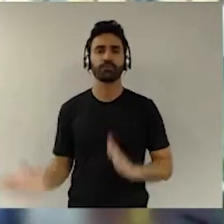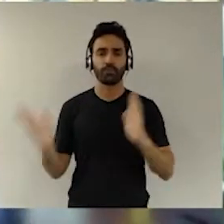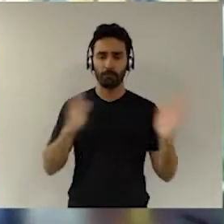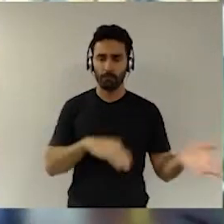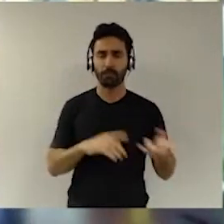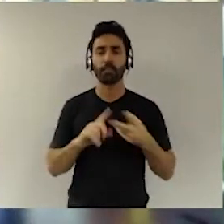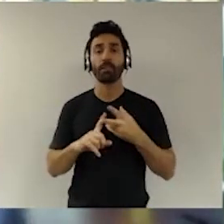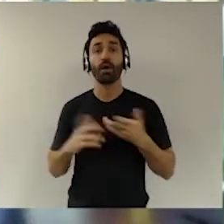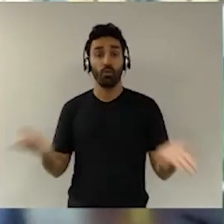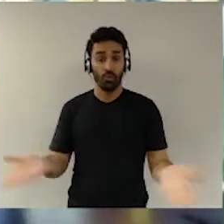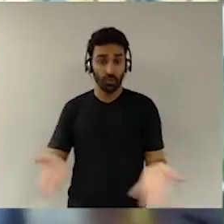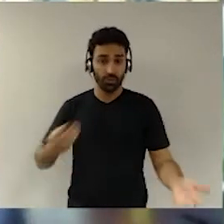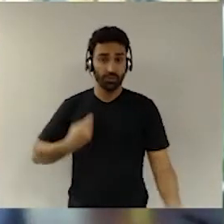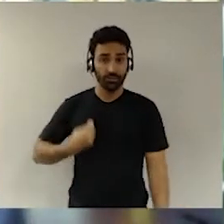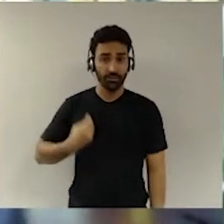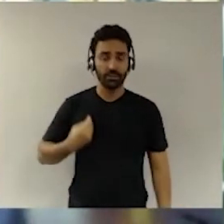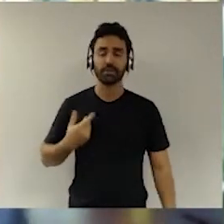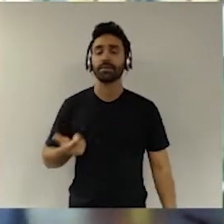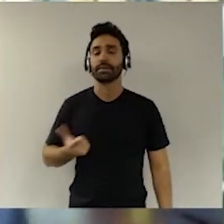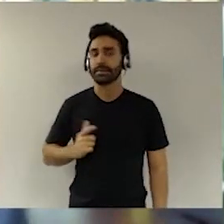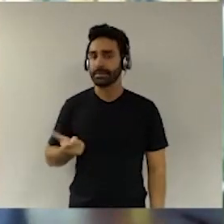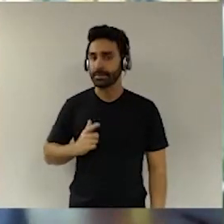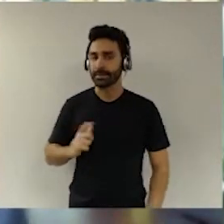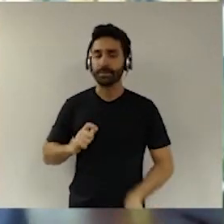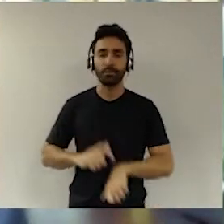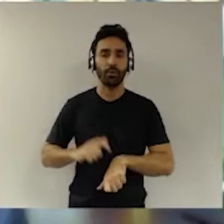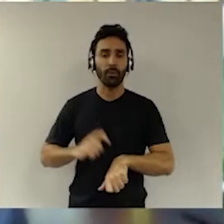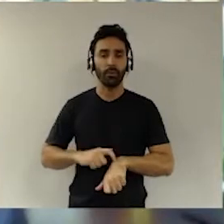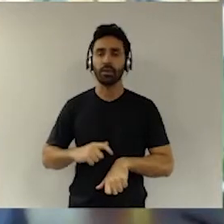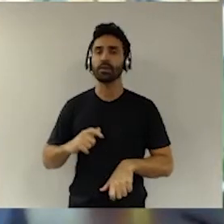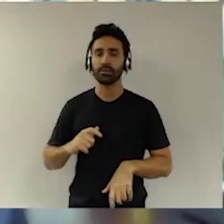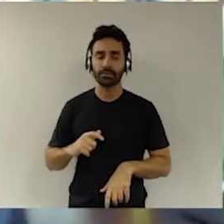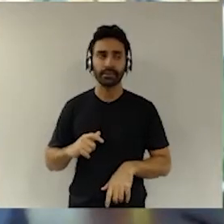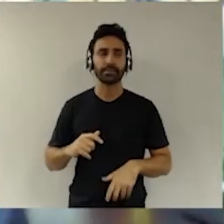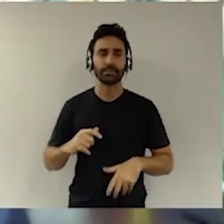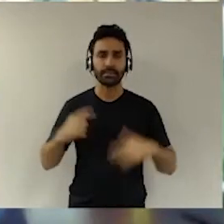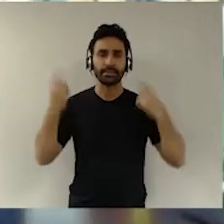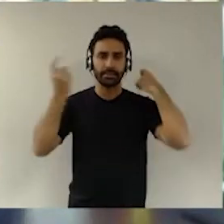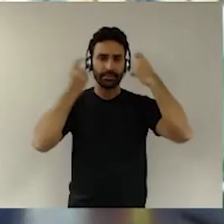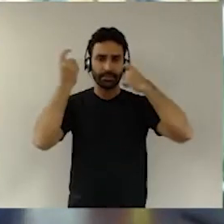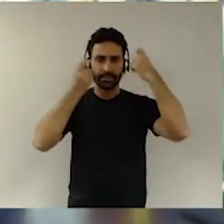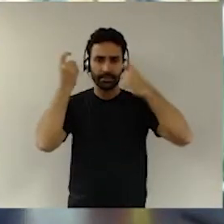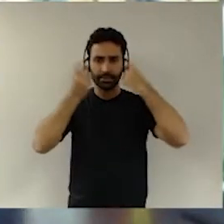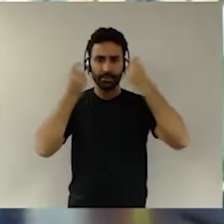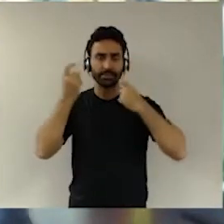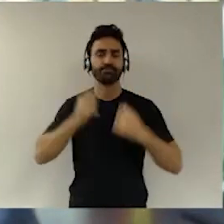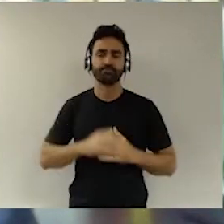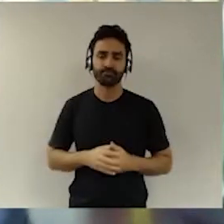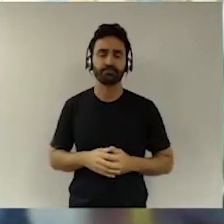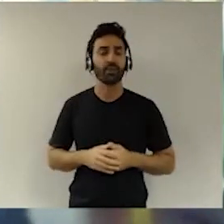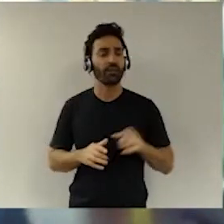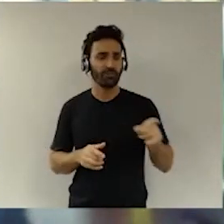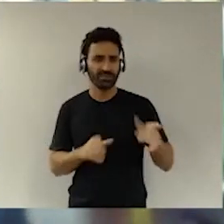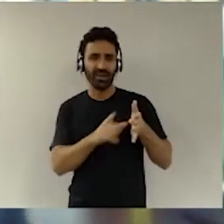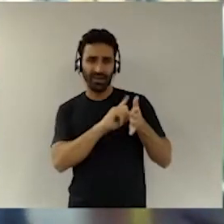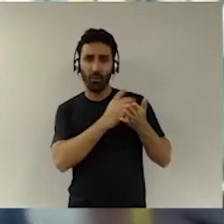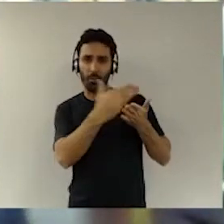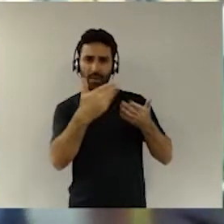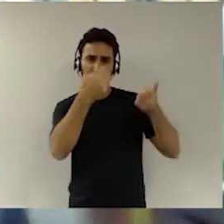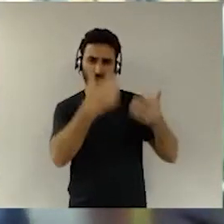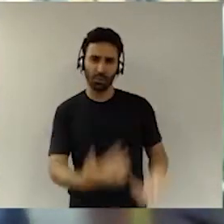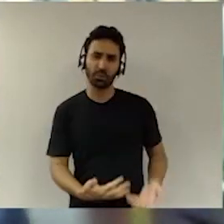Nós, no atual momento, vivemos um momento extremamente preocupante. Artemio, você foi muito feliz na sua